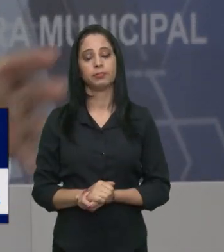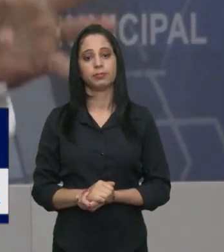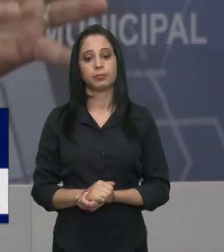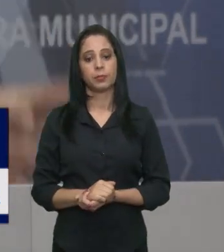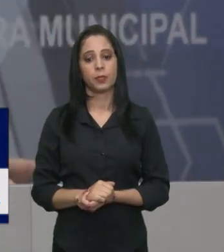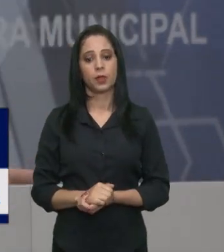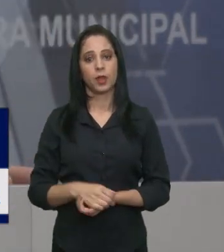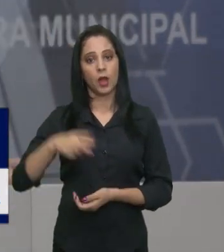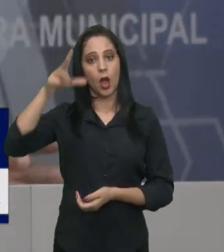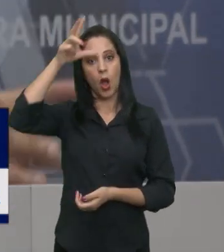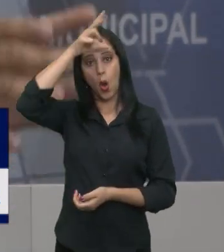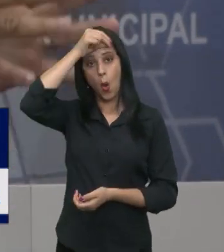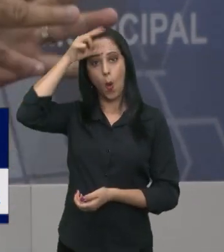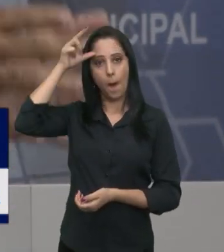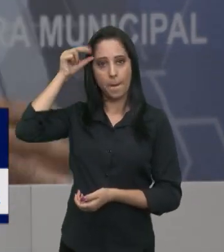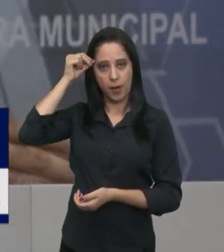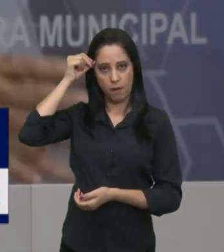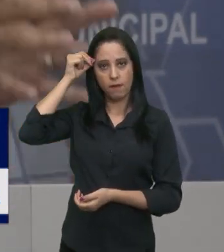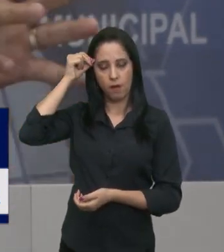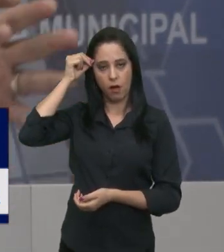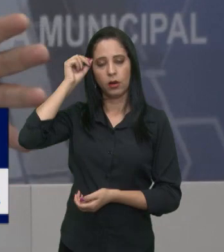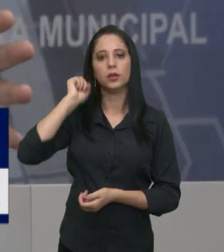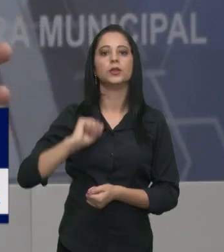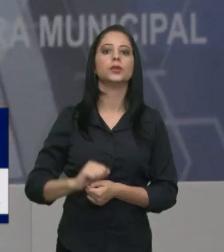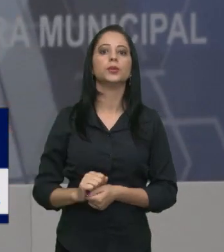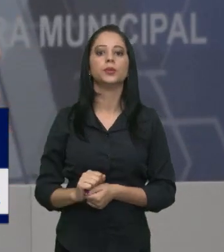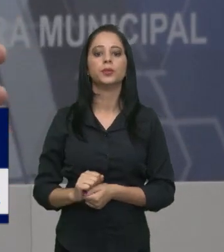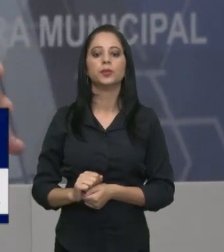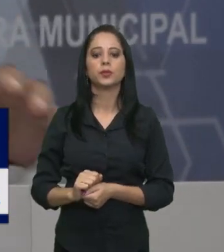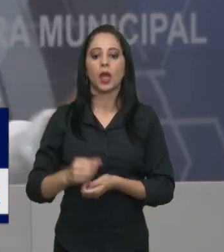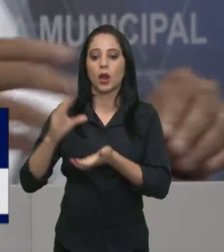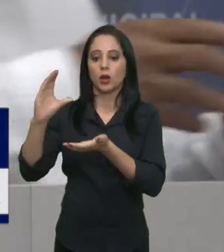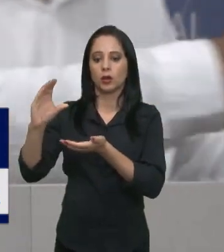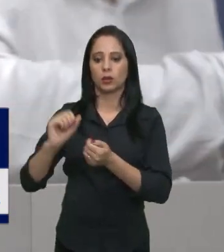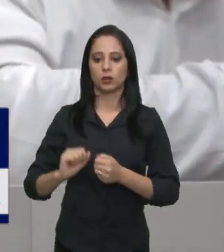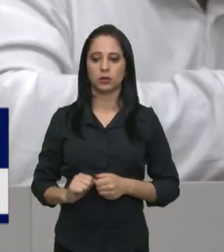O prefeito, à época, ele aportou recursos